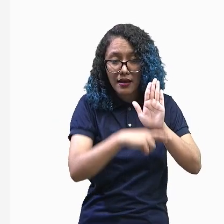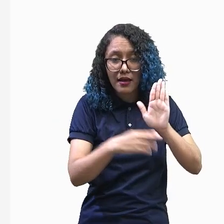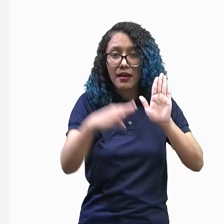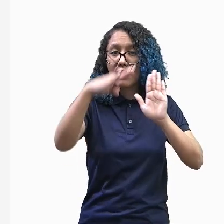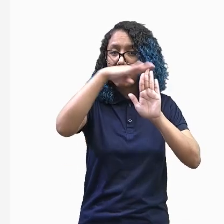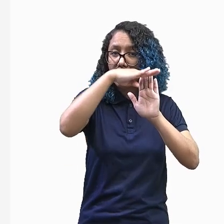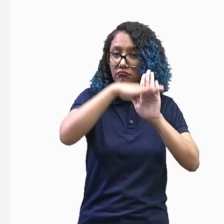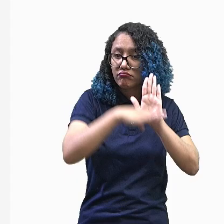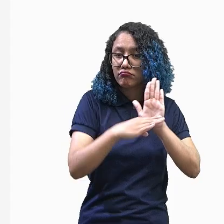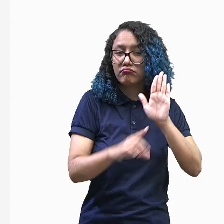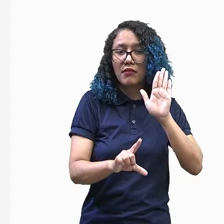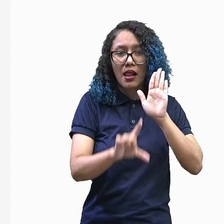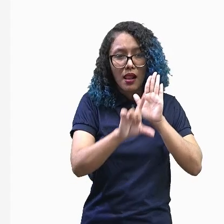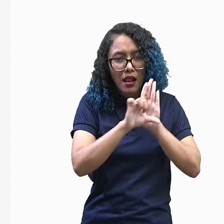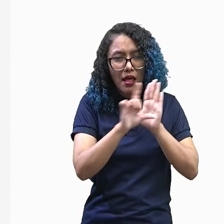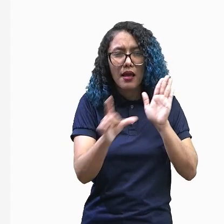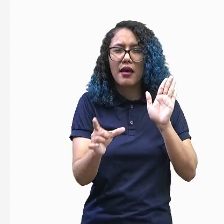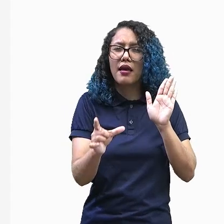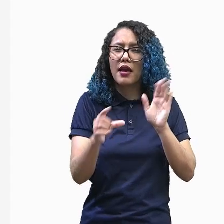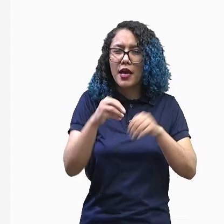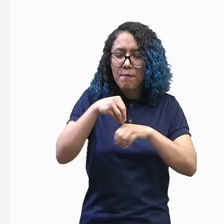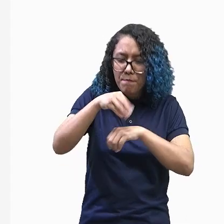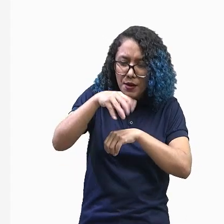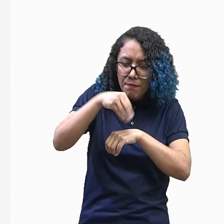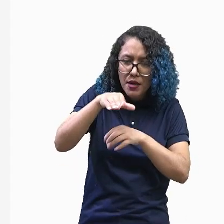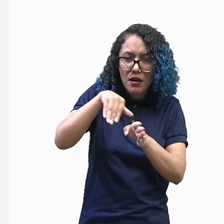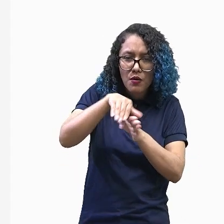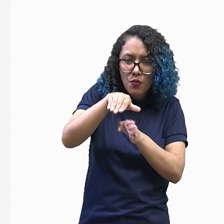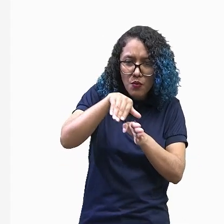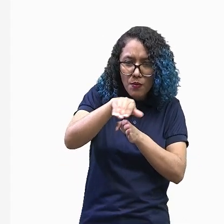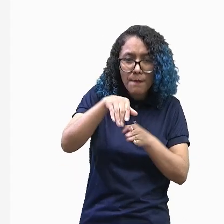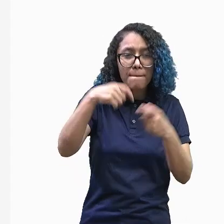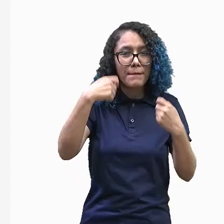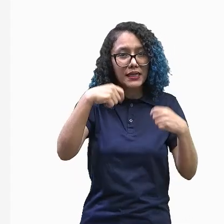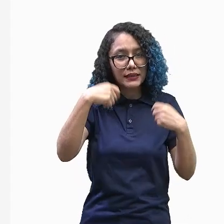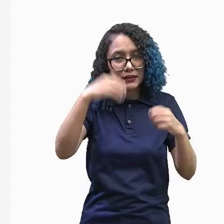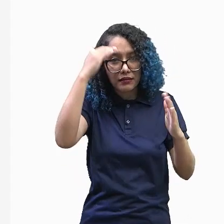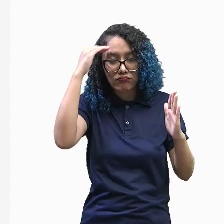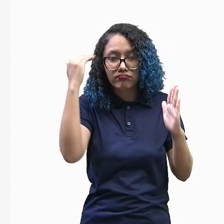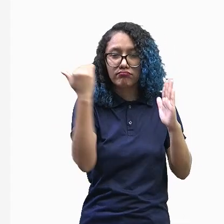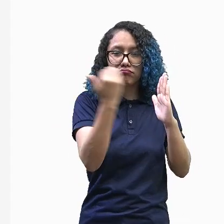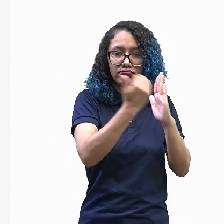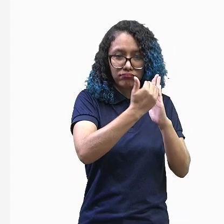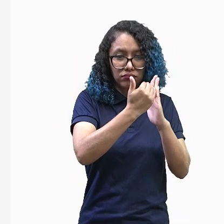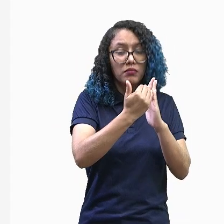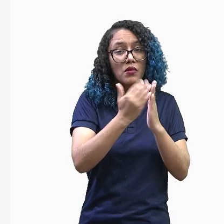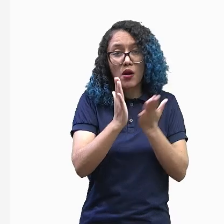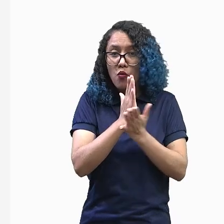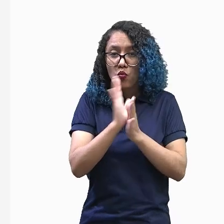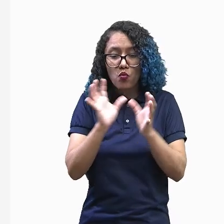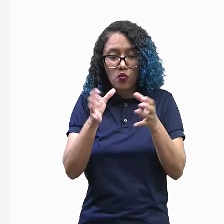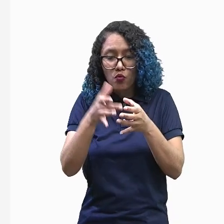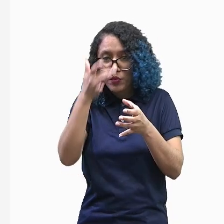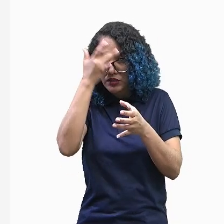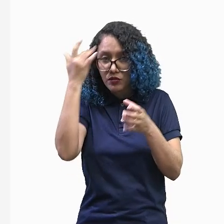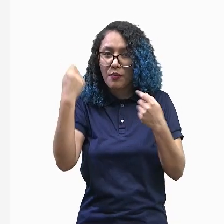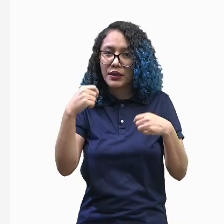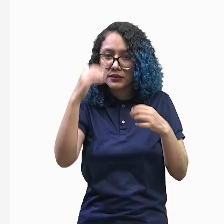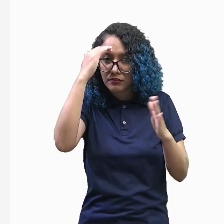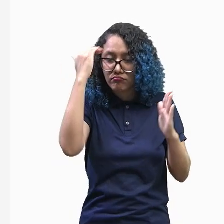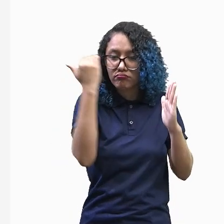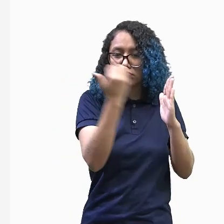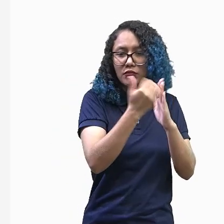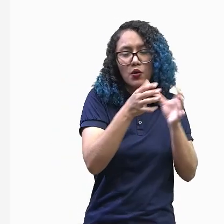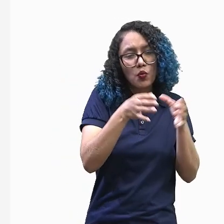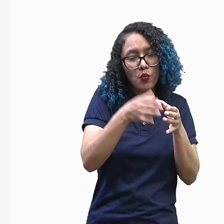leis, preceitos ou diretrizes que devem ser seguidas por um determinado grupo de pessoas,